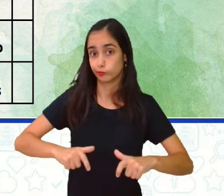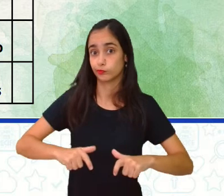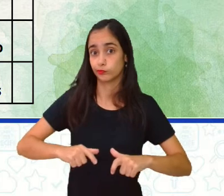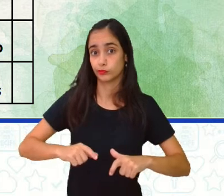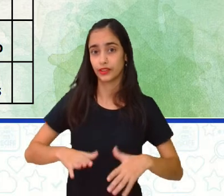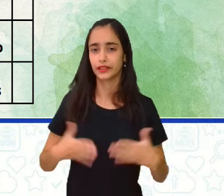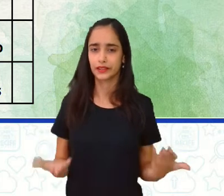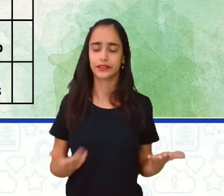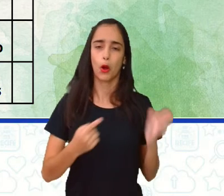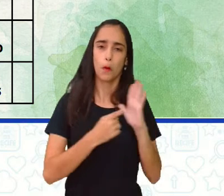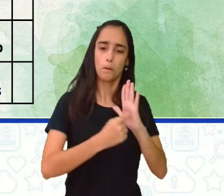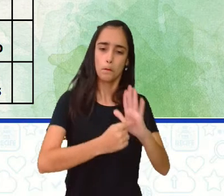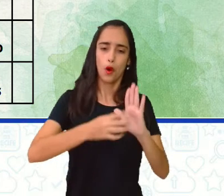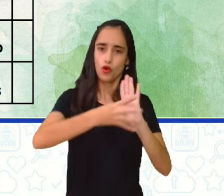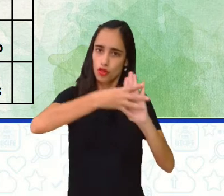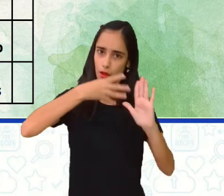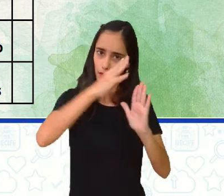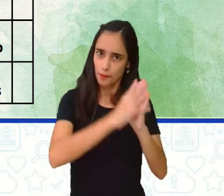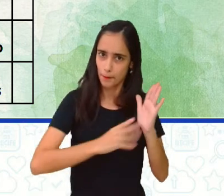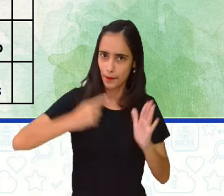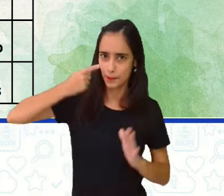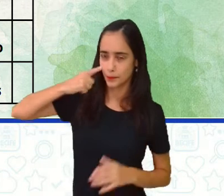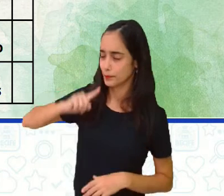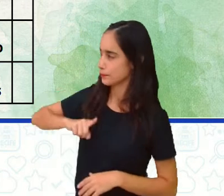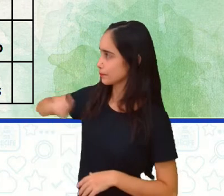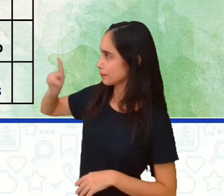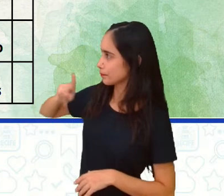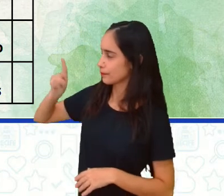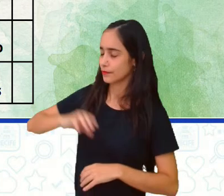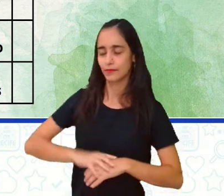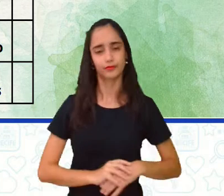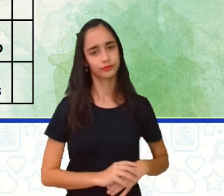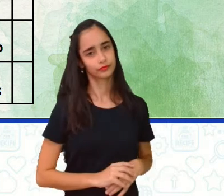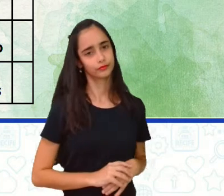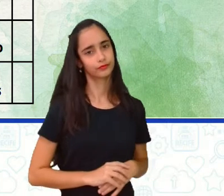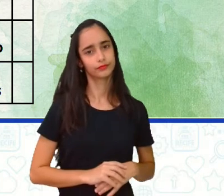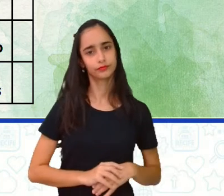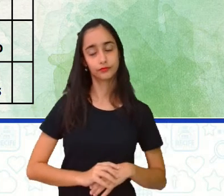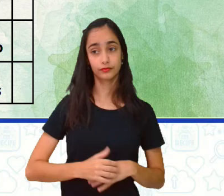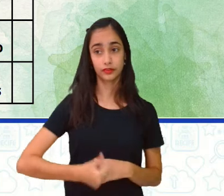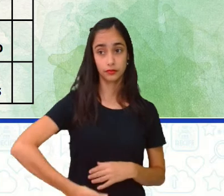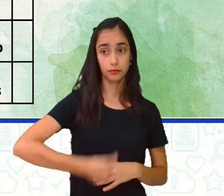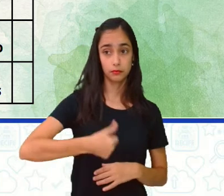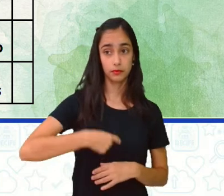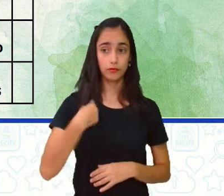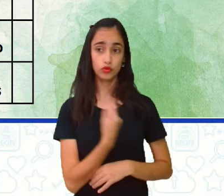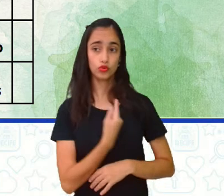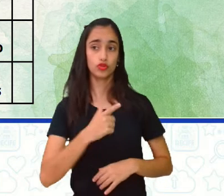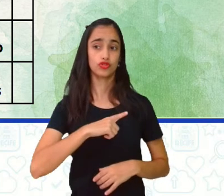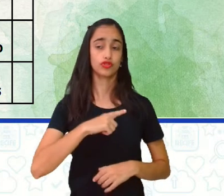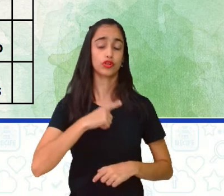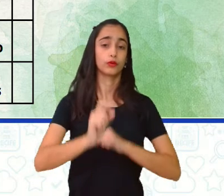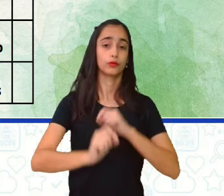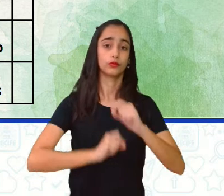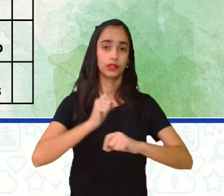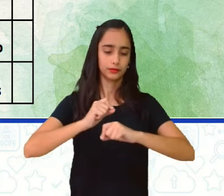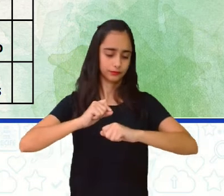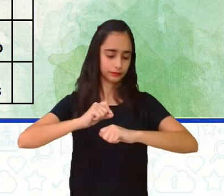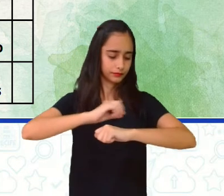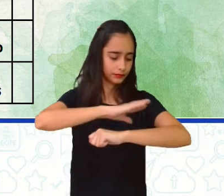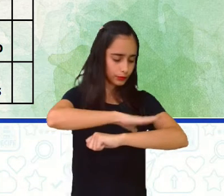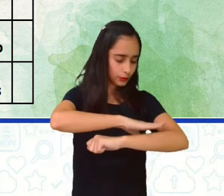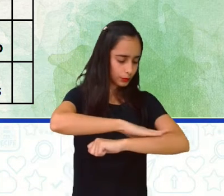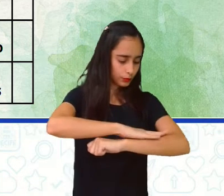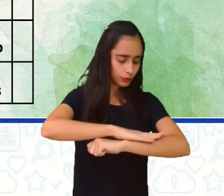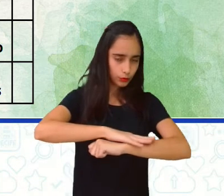dessa tabelinha, olha, agentes de defesa e a função. Primeiro, nós temos a pele. Impede a entrada de